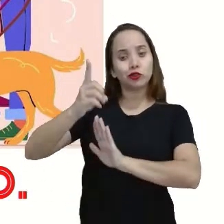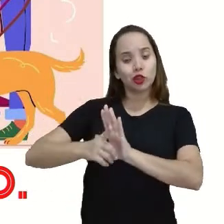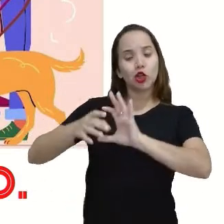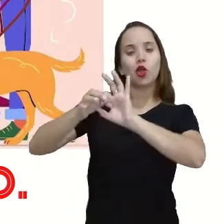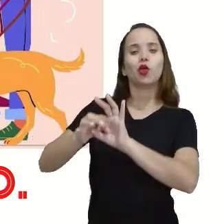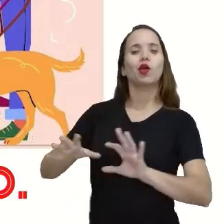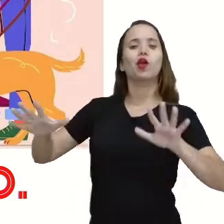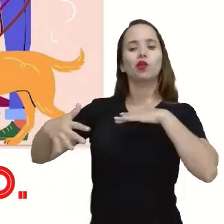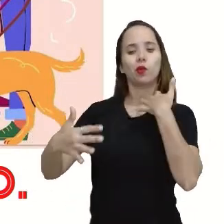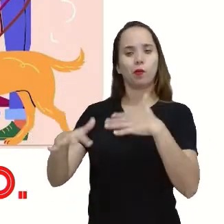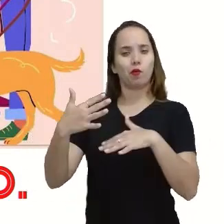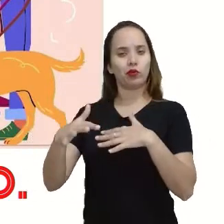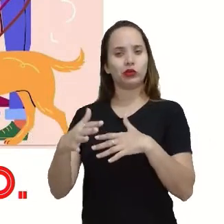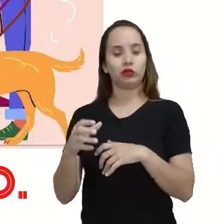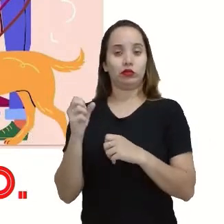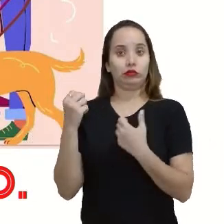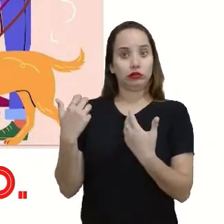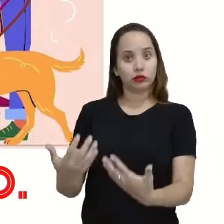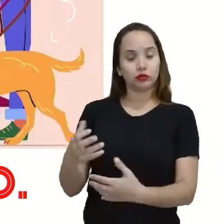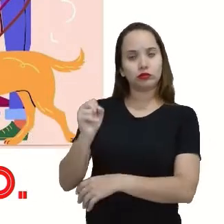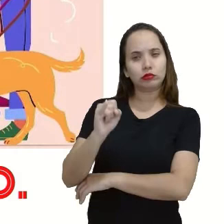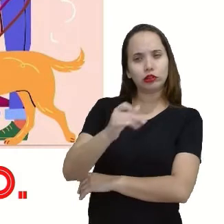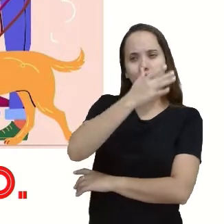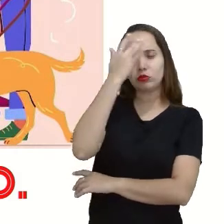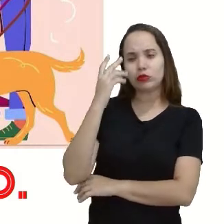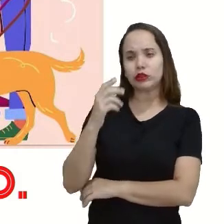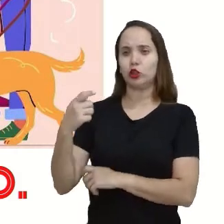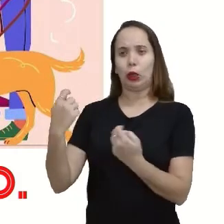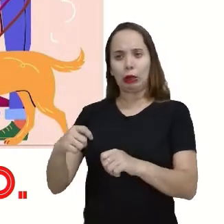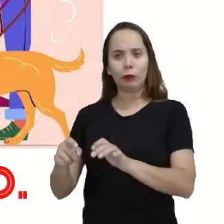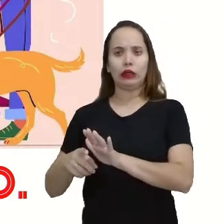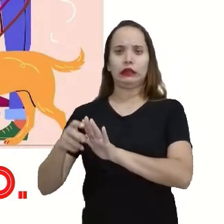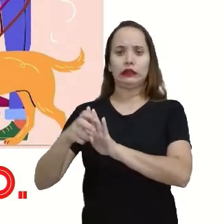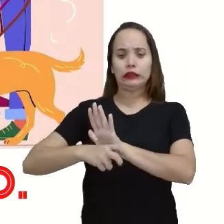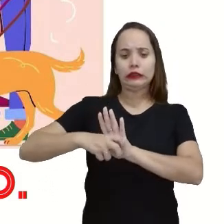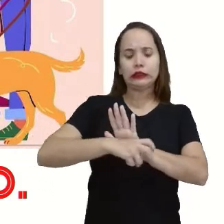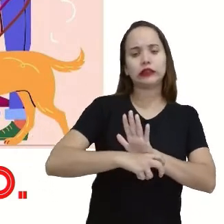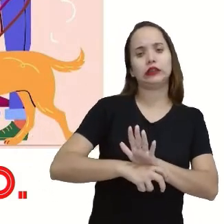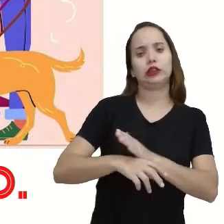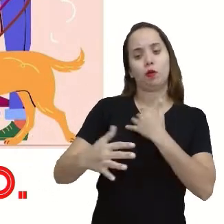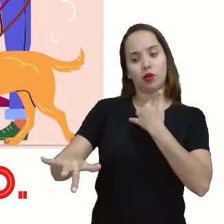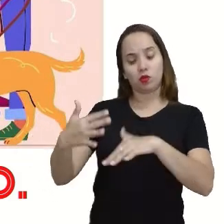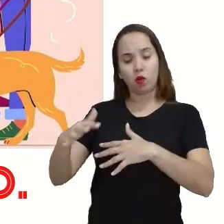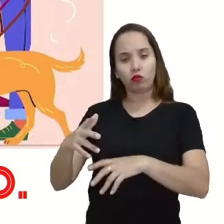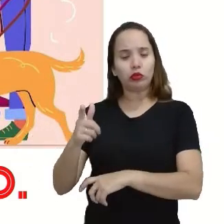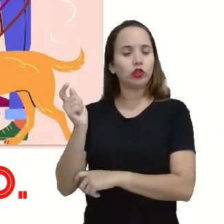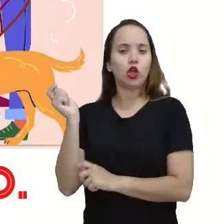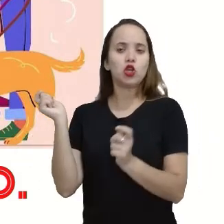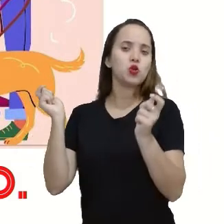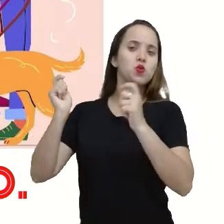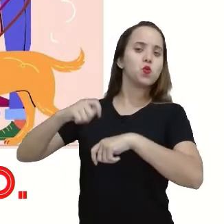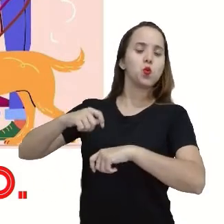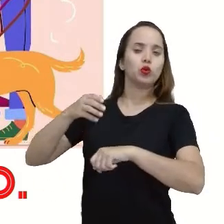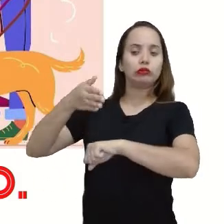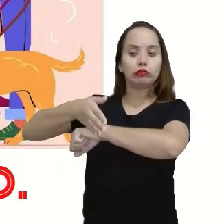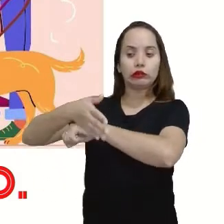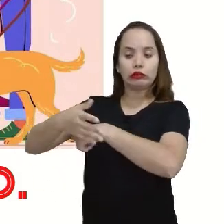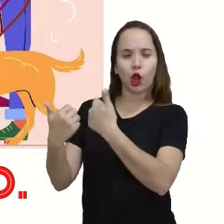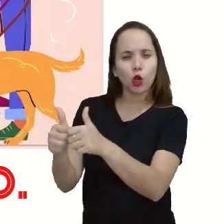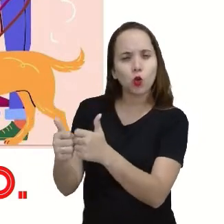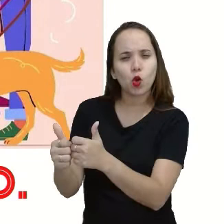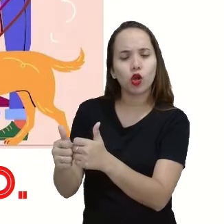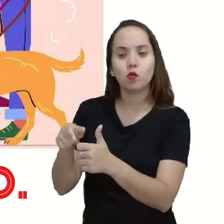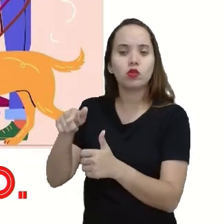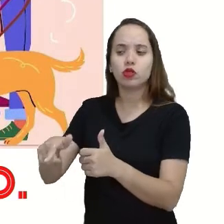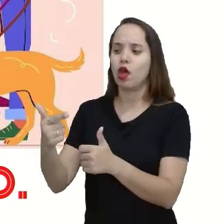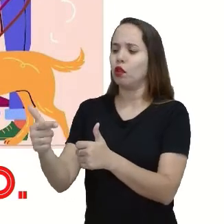uma pessoa que necessita de cadeira de roda para se deslocar, ela não consegue ter acesso a um ônibus, ela não está tendo o seu